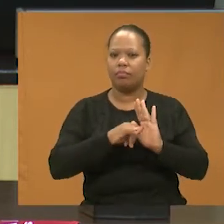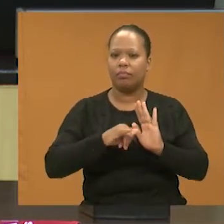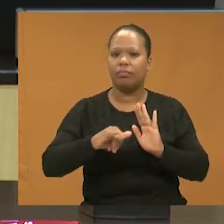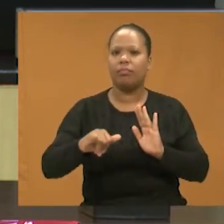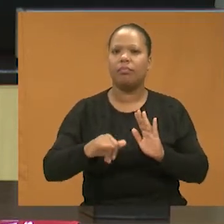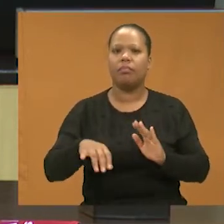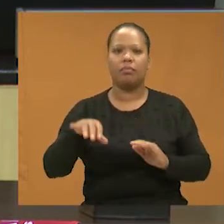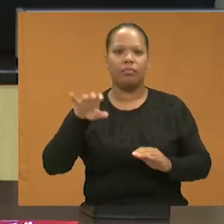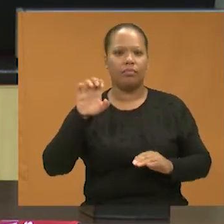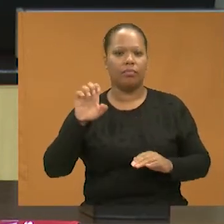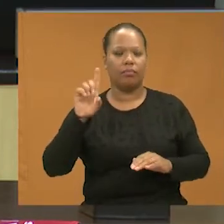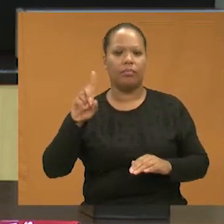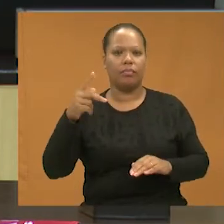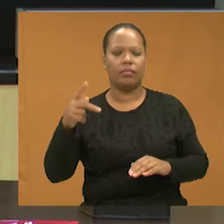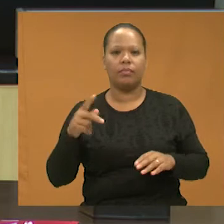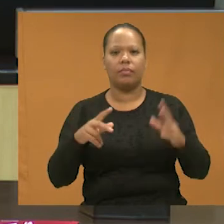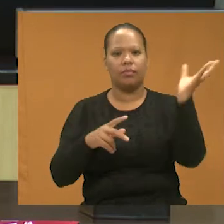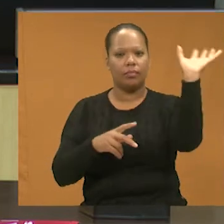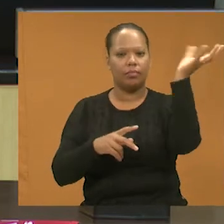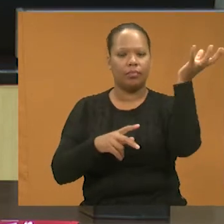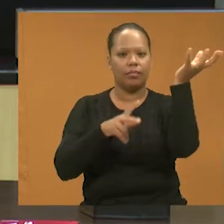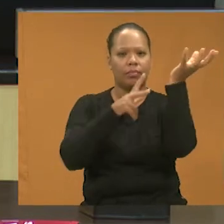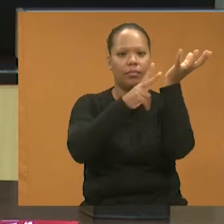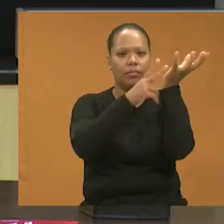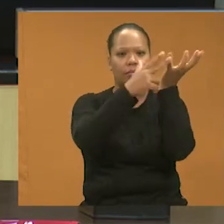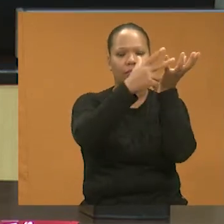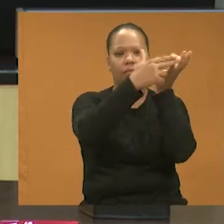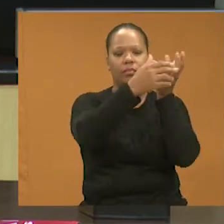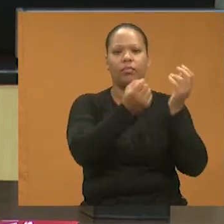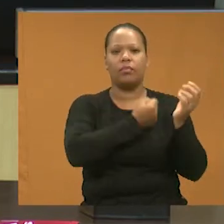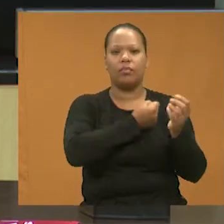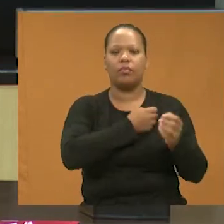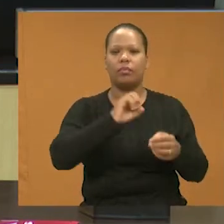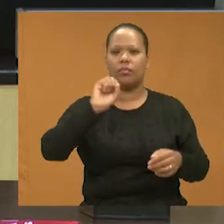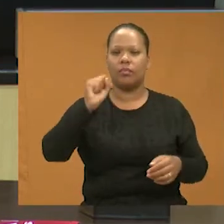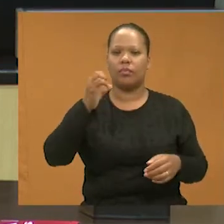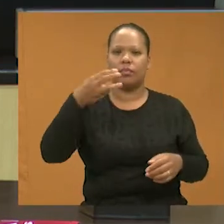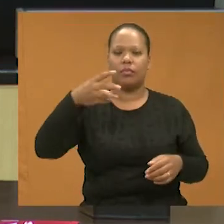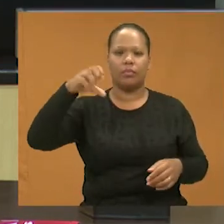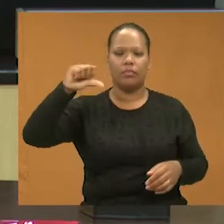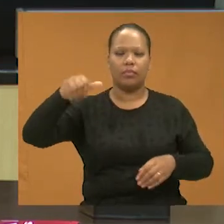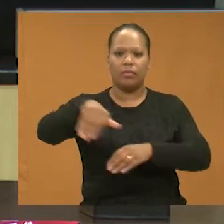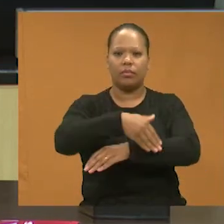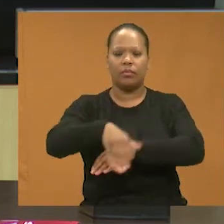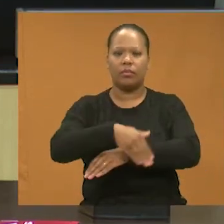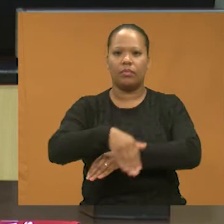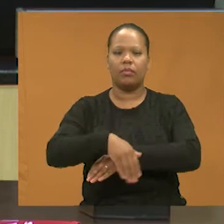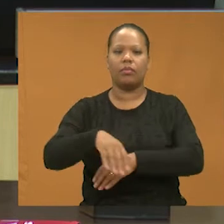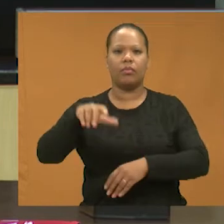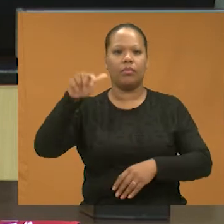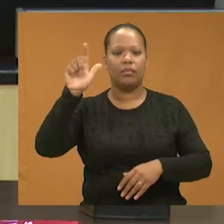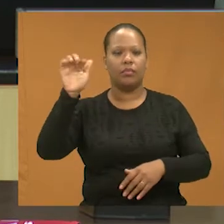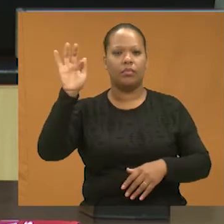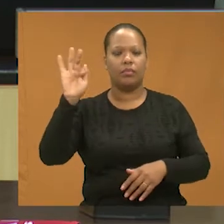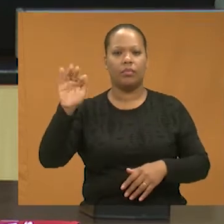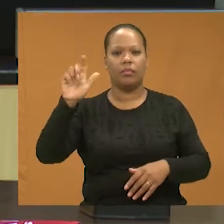EDP solicitando poda da árvore existente defronte do número 839 da rua Engenheiro Flávio da